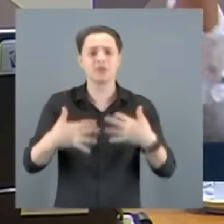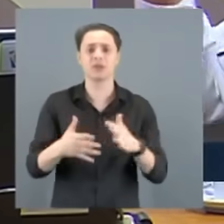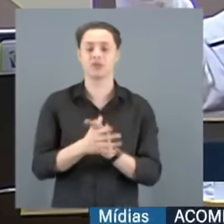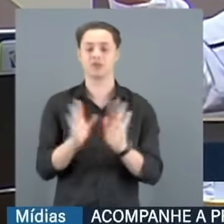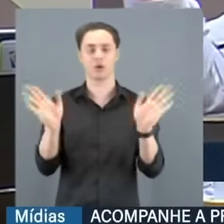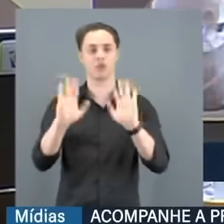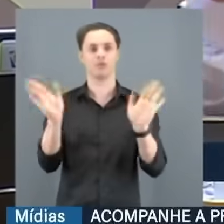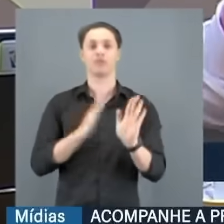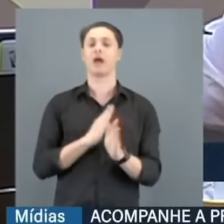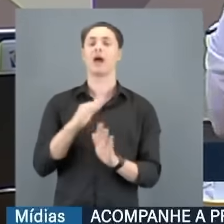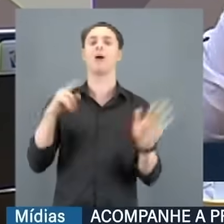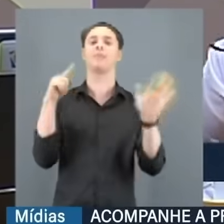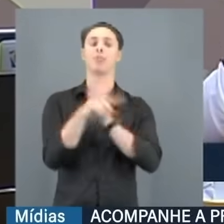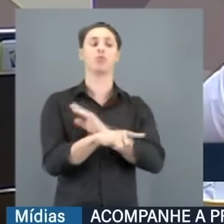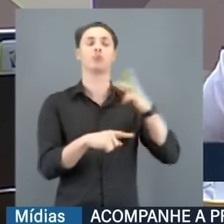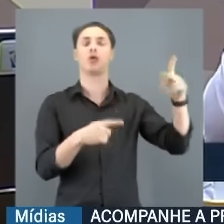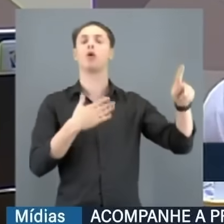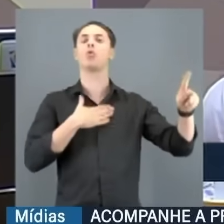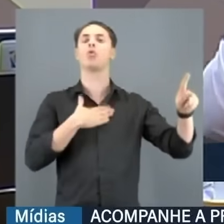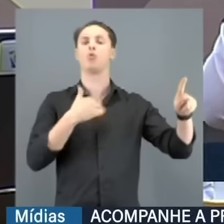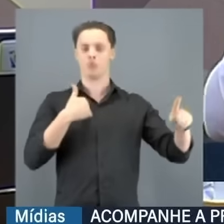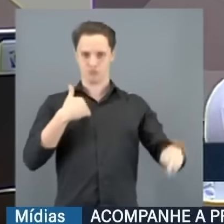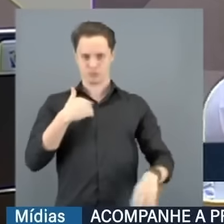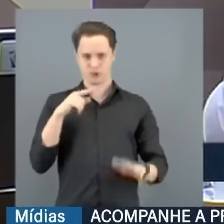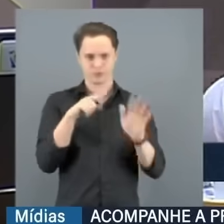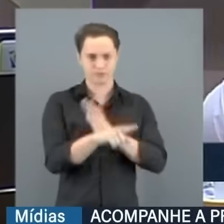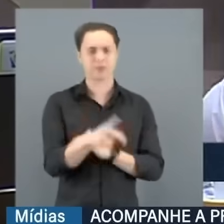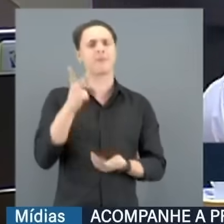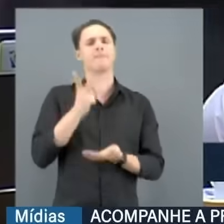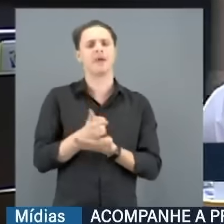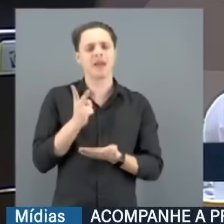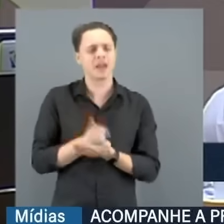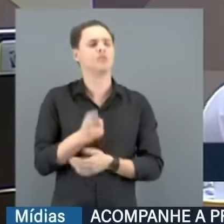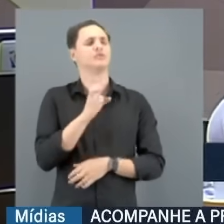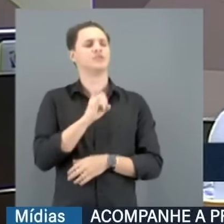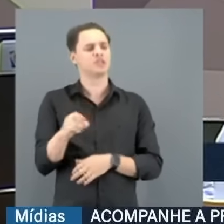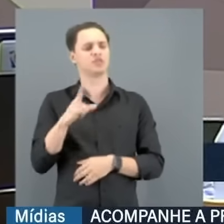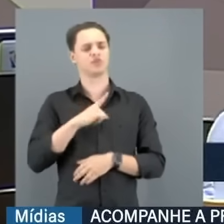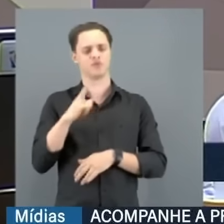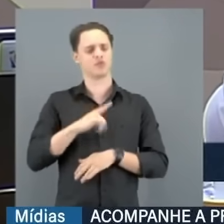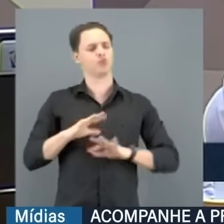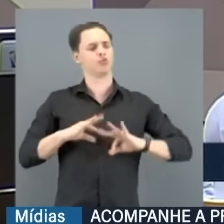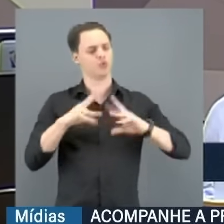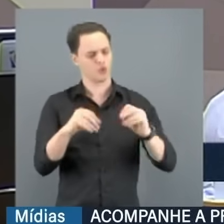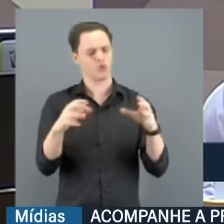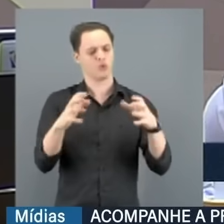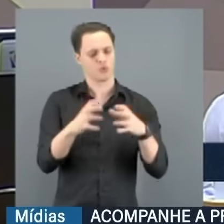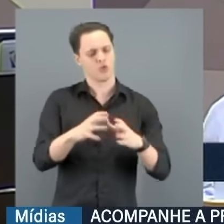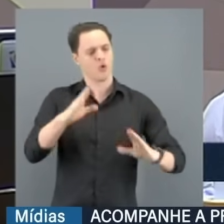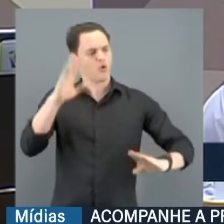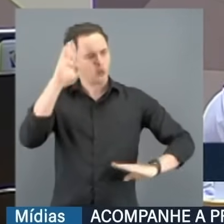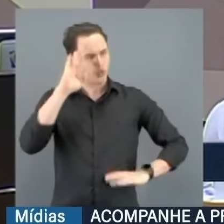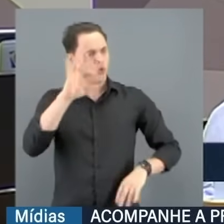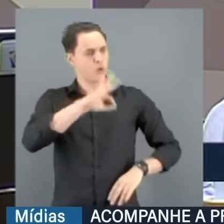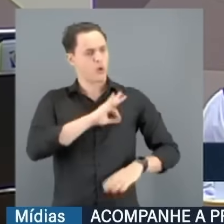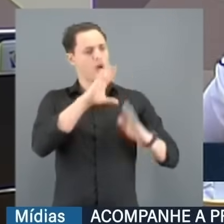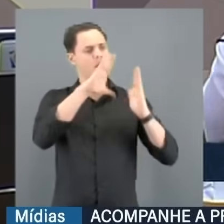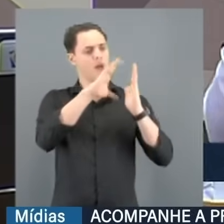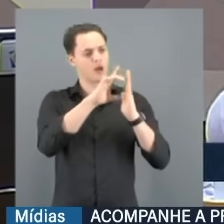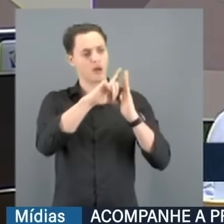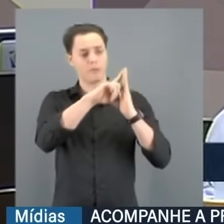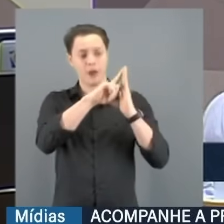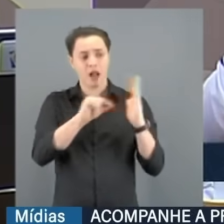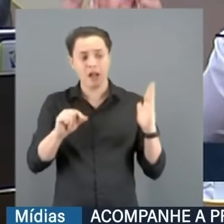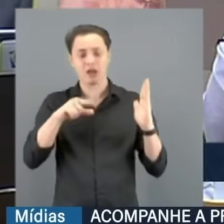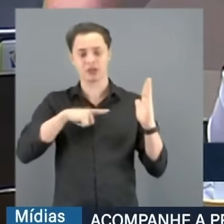que... Aí vem a minha pergunta. Mesmo que houvesse todo o efetivo ordinário por parte do Palácio do Planalto,